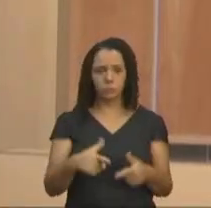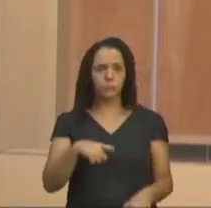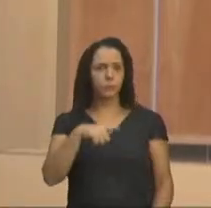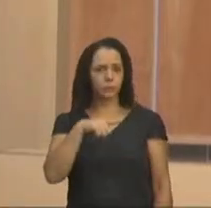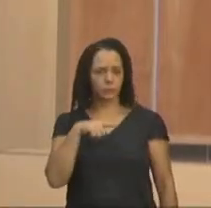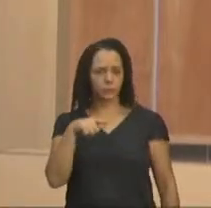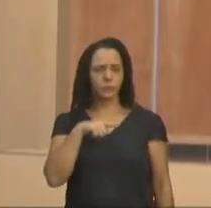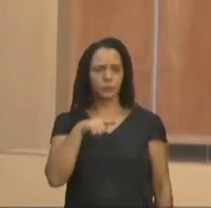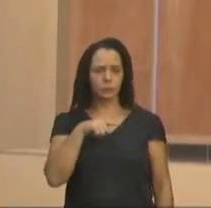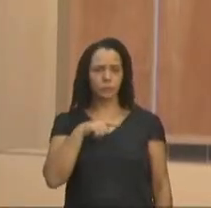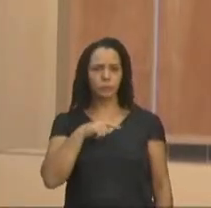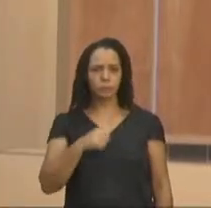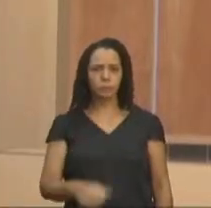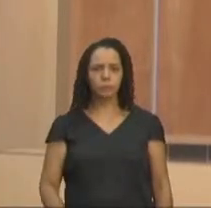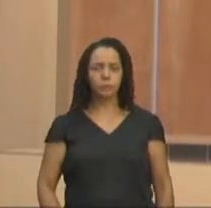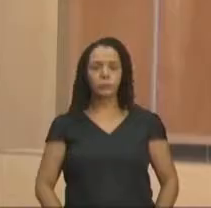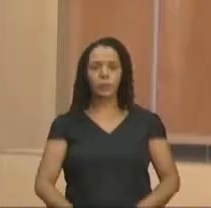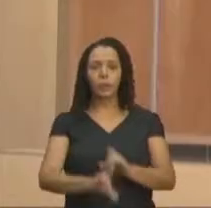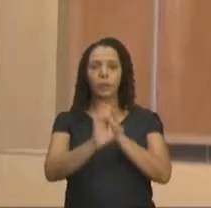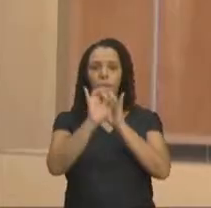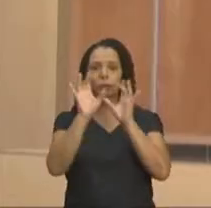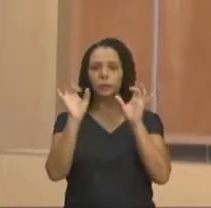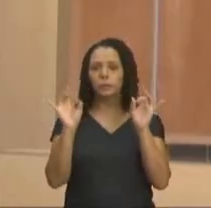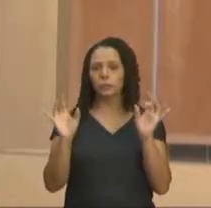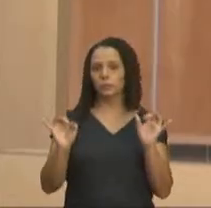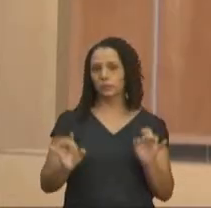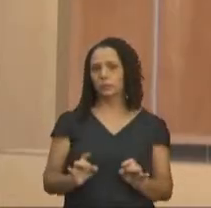vocês fazem, em especial,